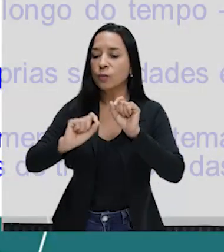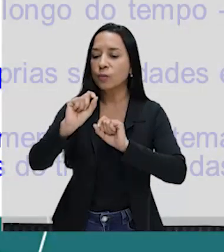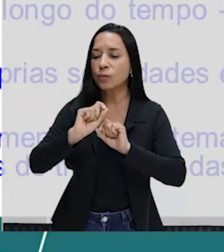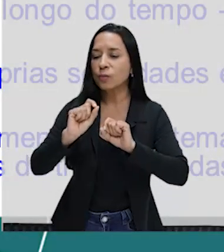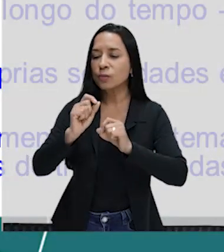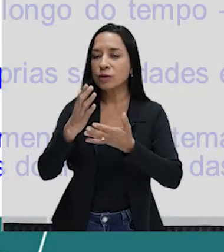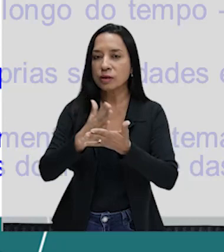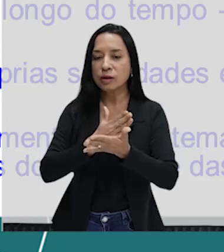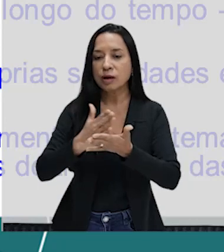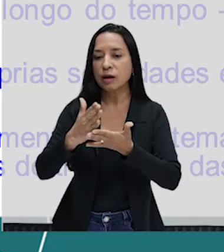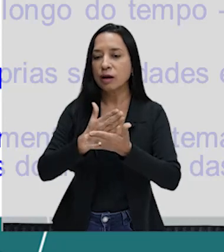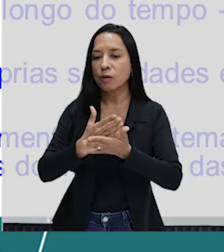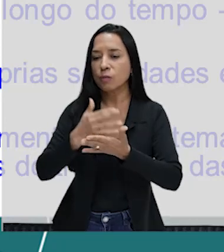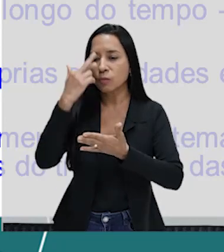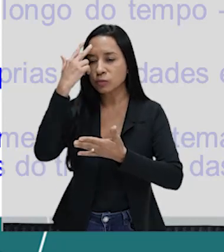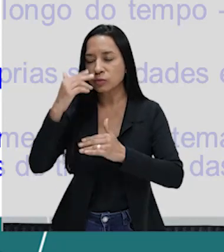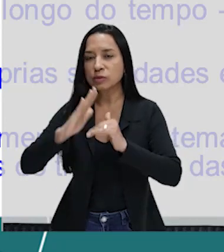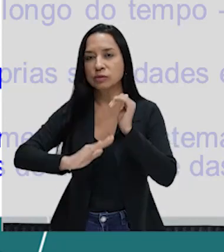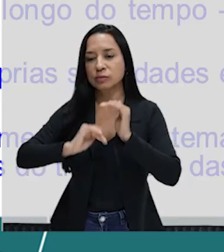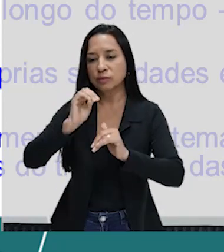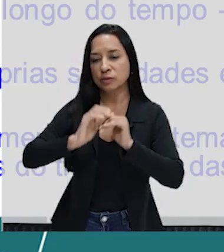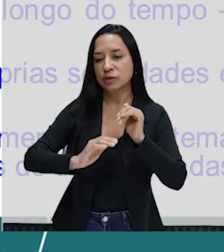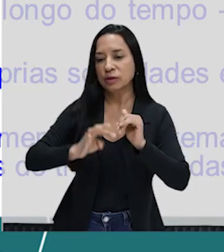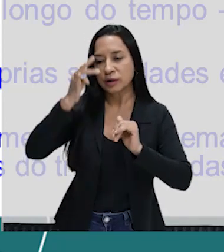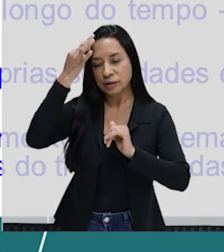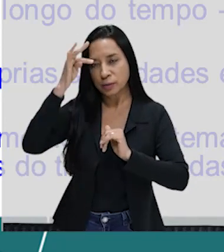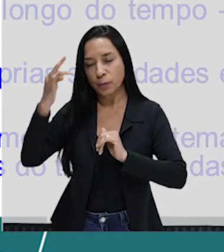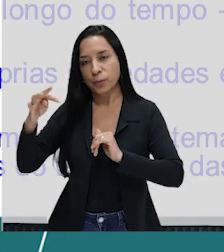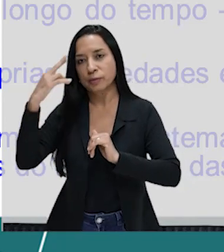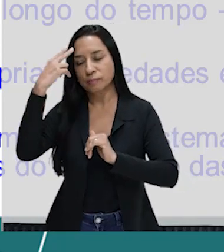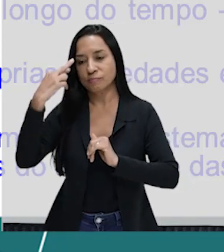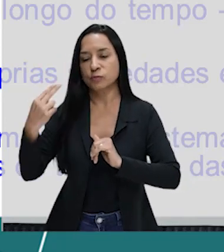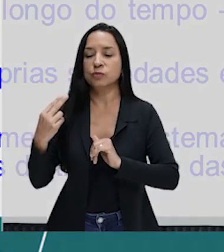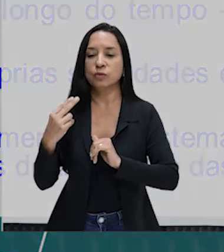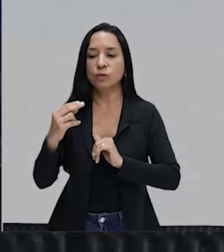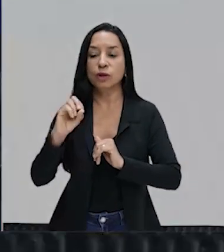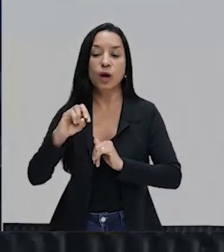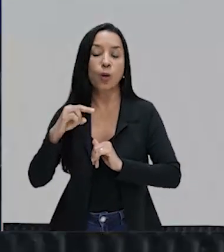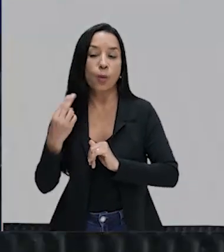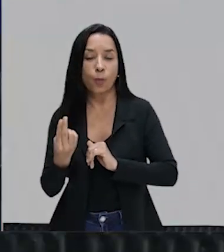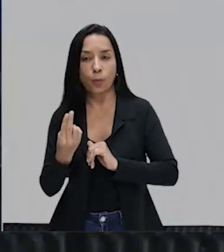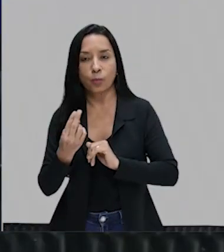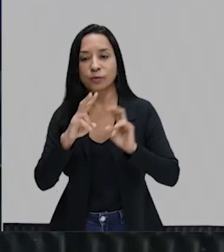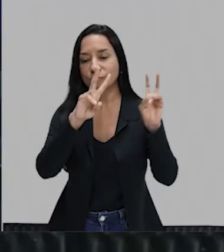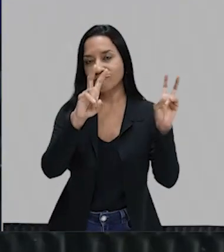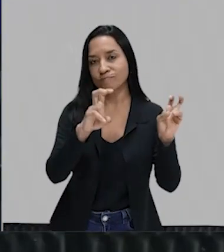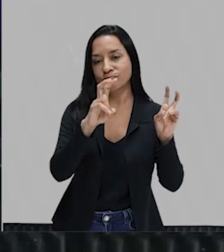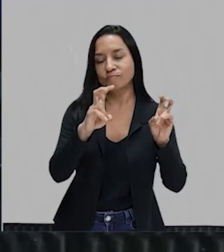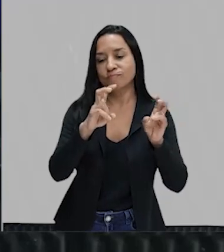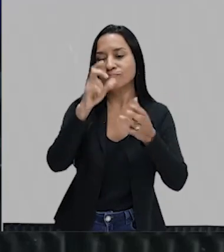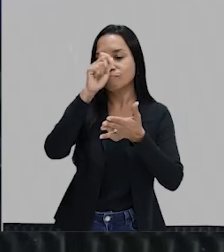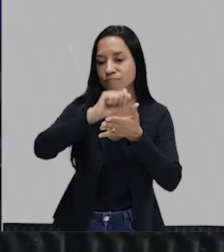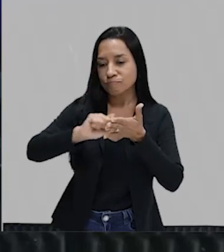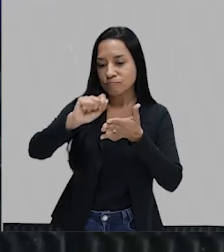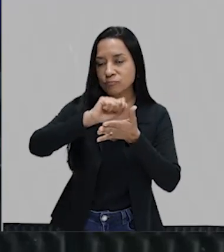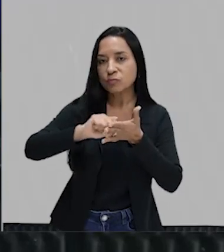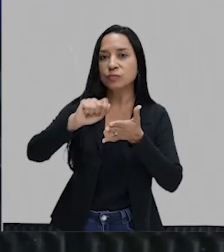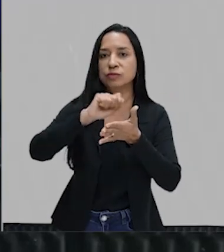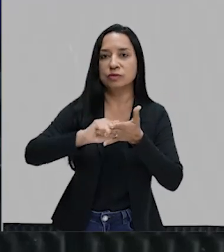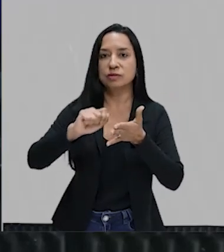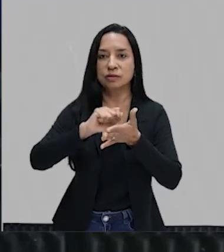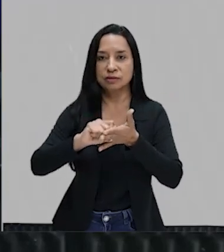chamam de teoria da história. Ou seja, a escrita da história, que como diria Mark